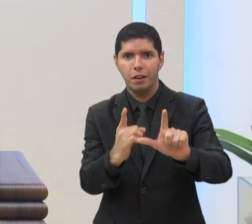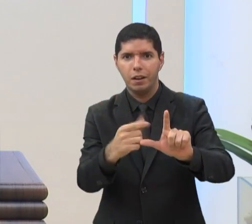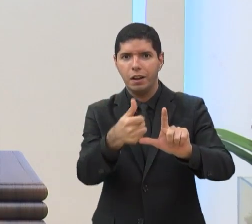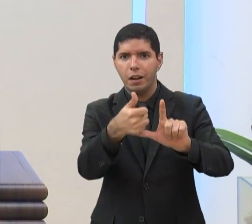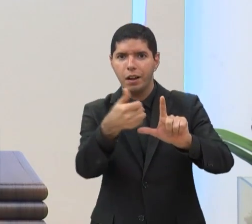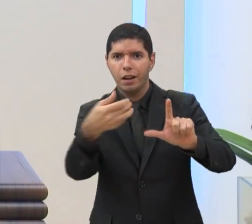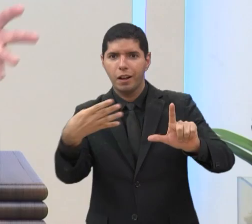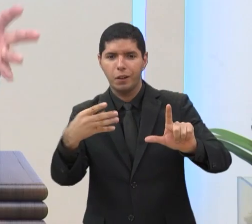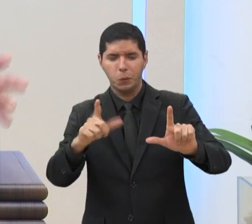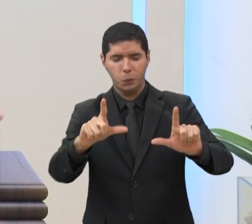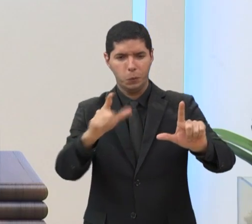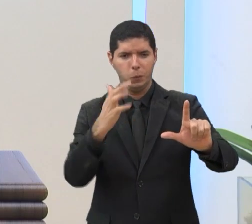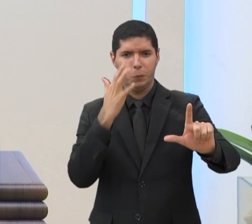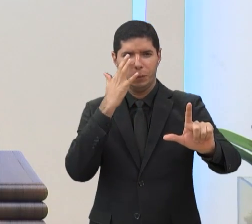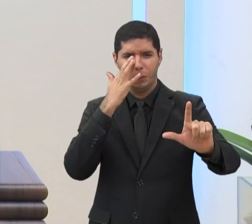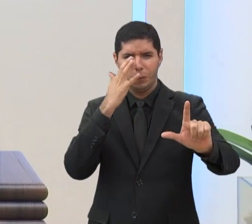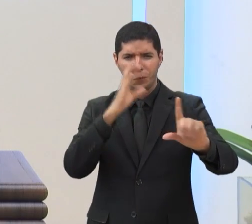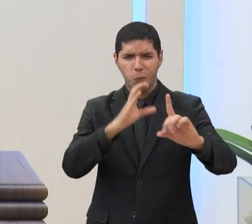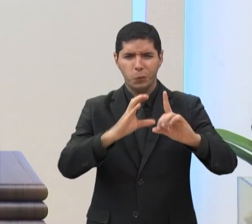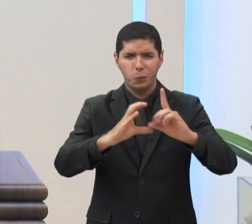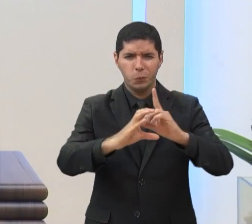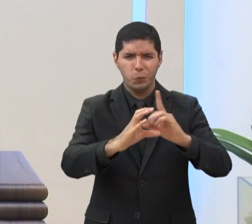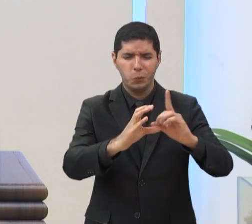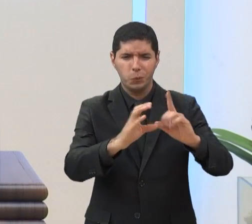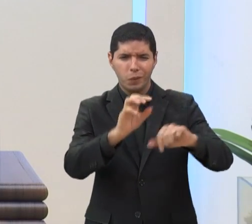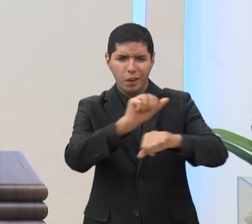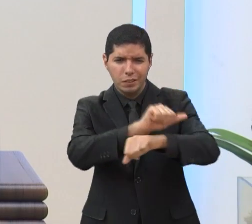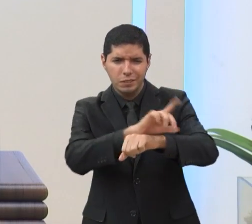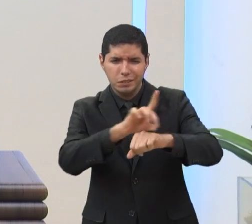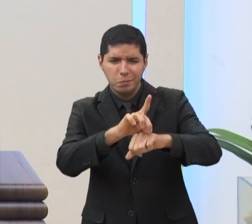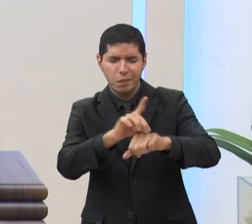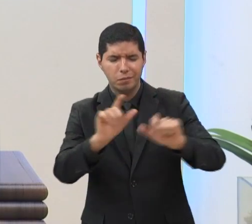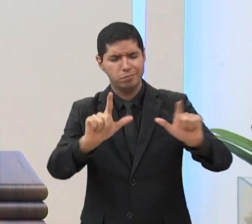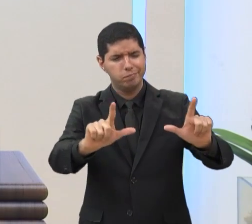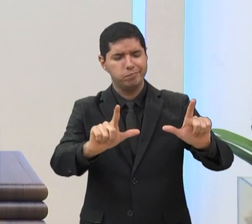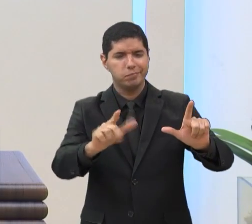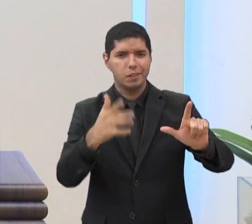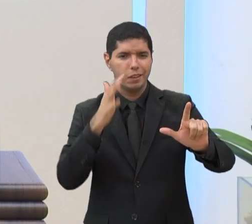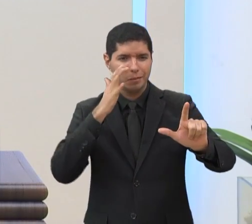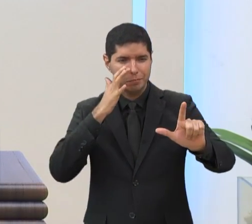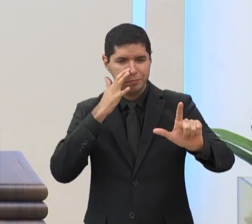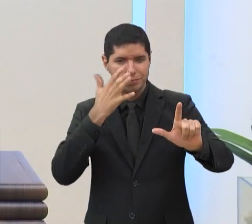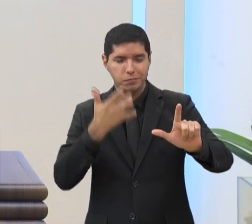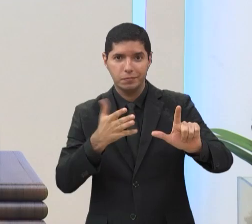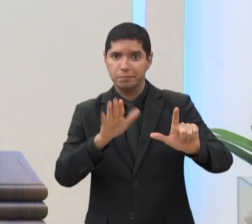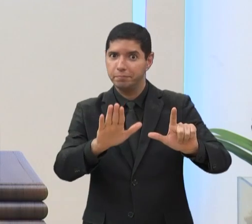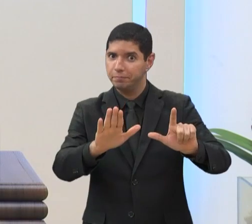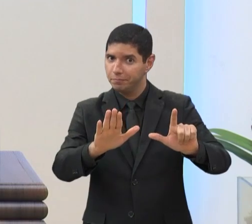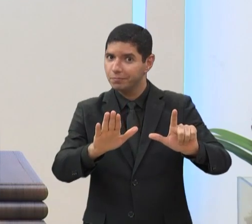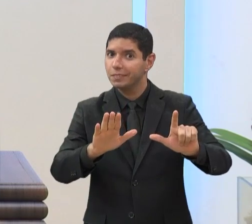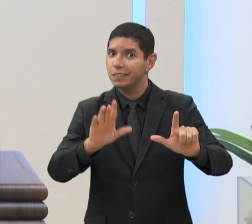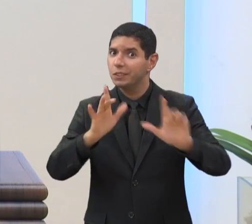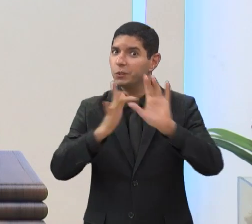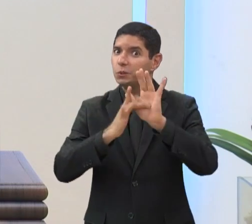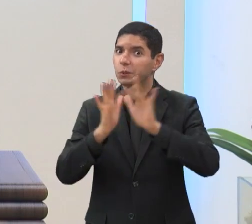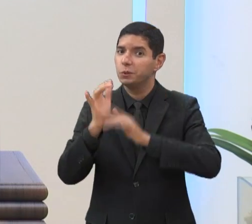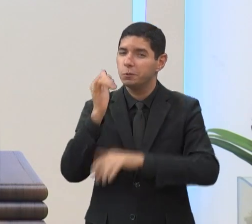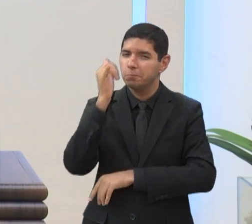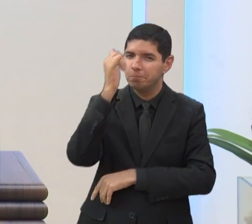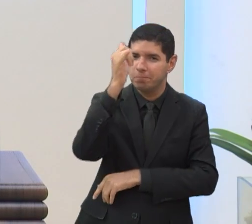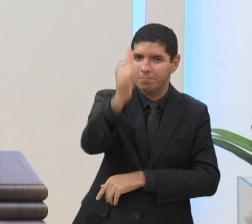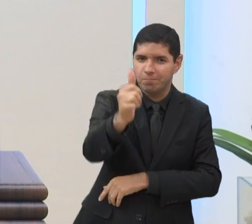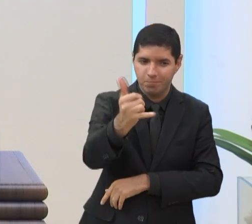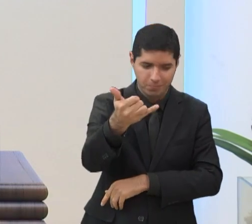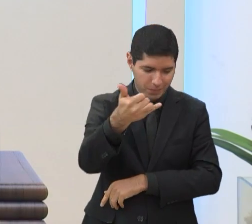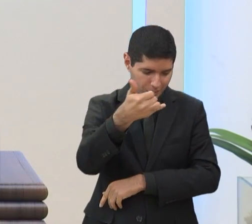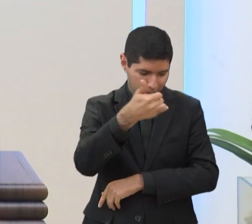você ficou preso conosco. E eu quero lhe dizer que não é coincidência não, é Jesus que quer falar com